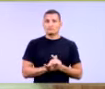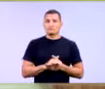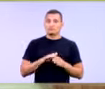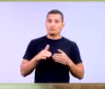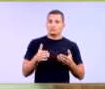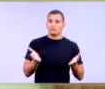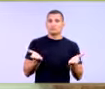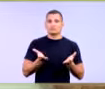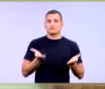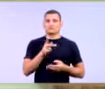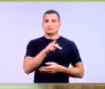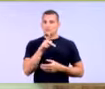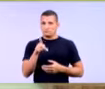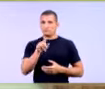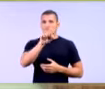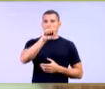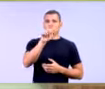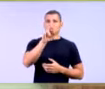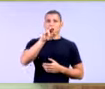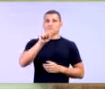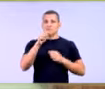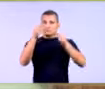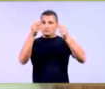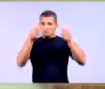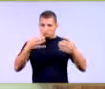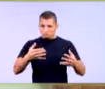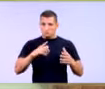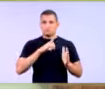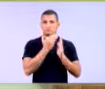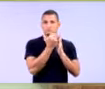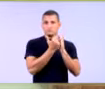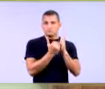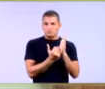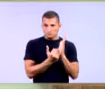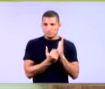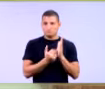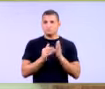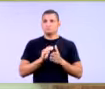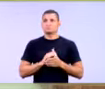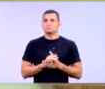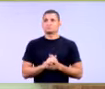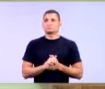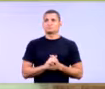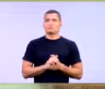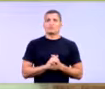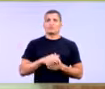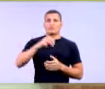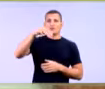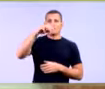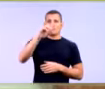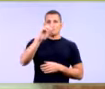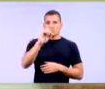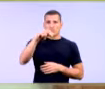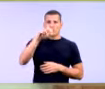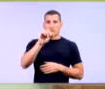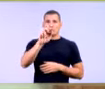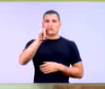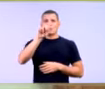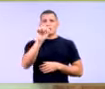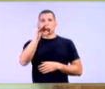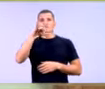professora Sara falou, nós vamos ter uma agenda em relação às monografias, aos